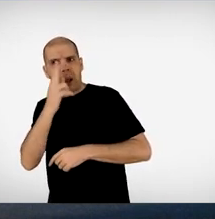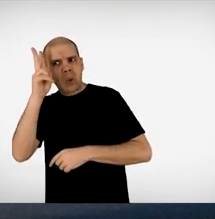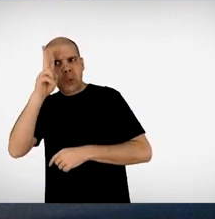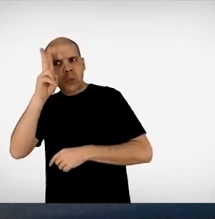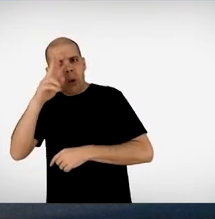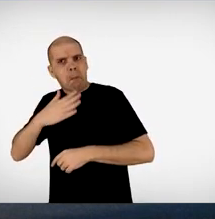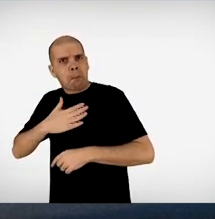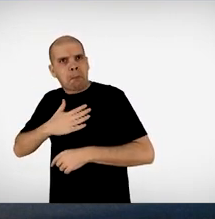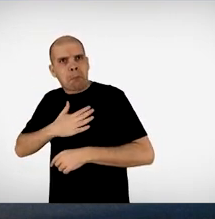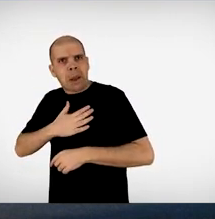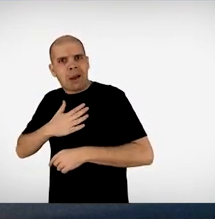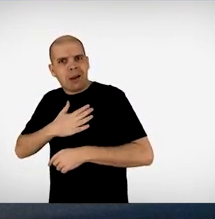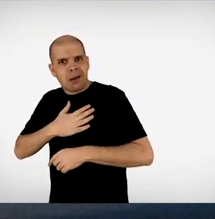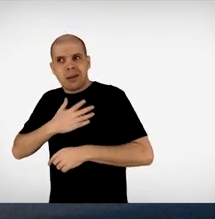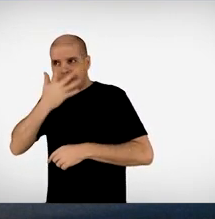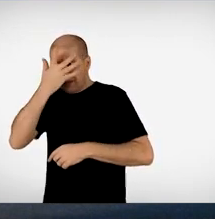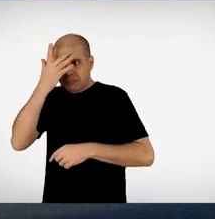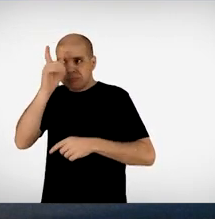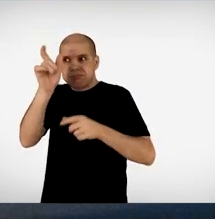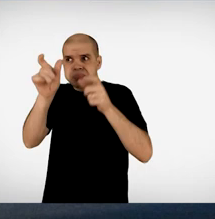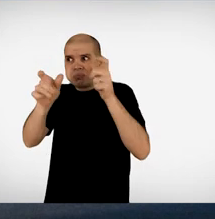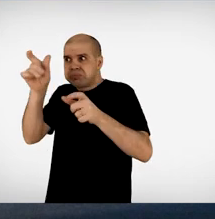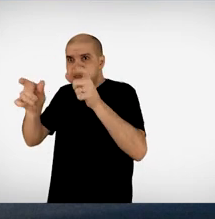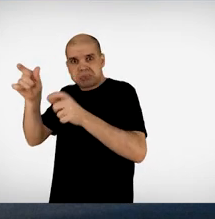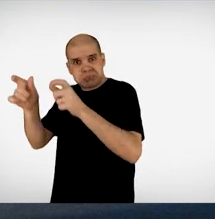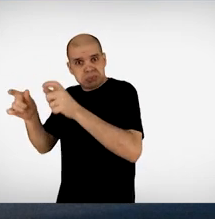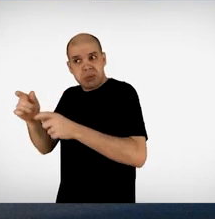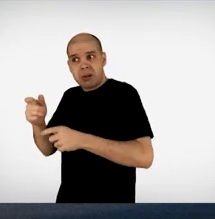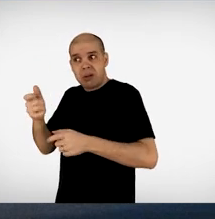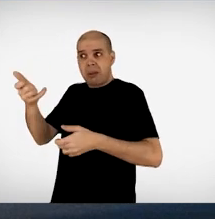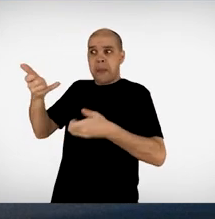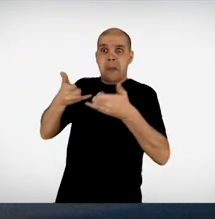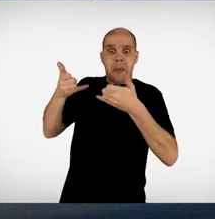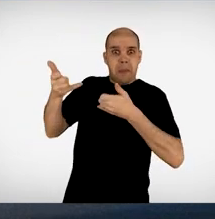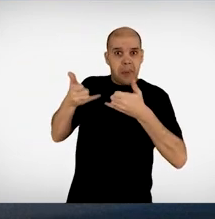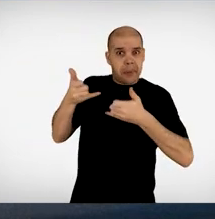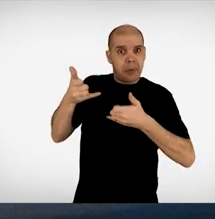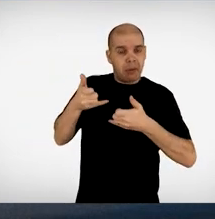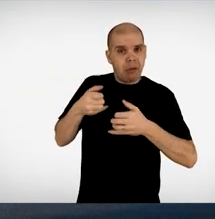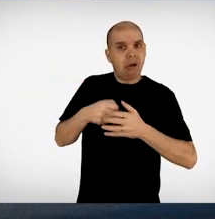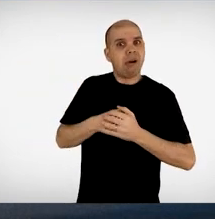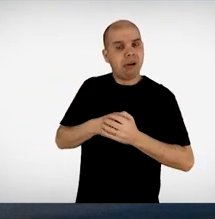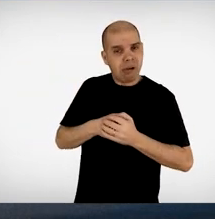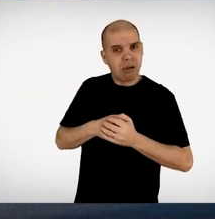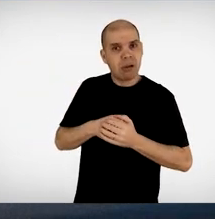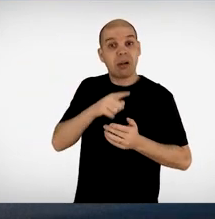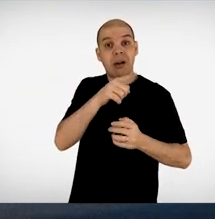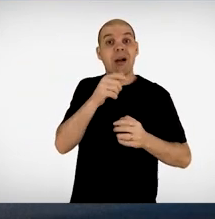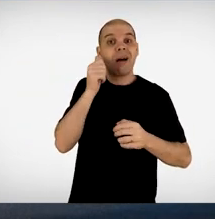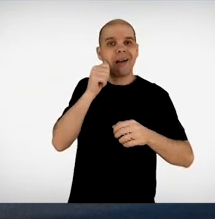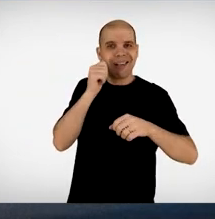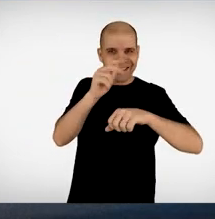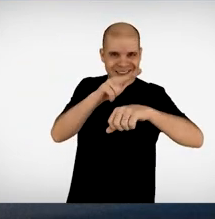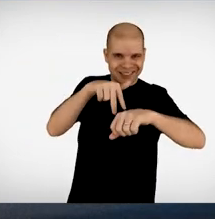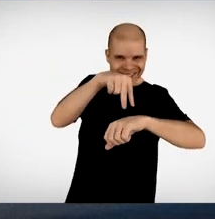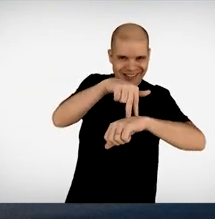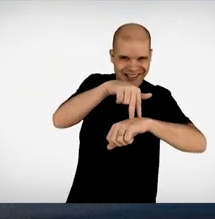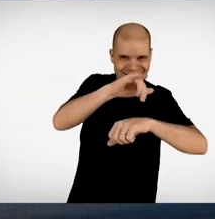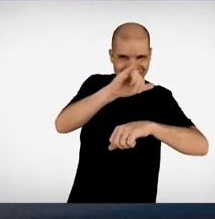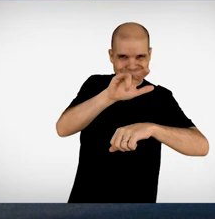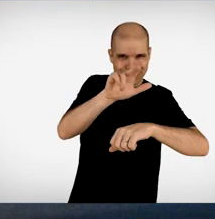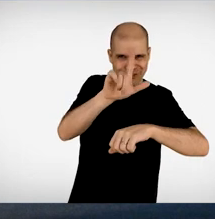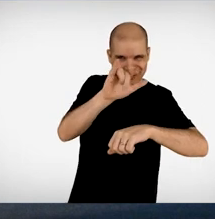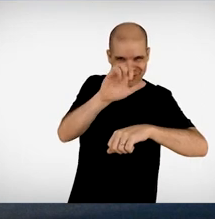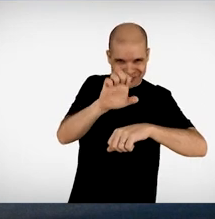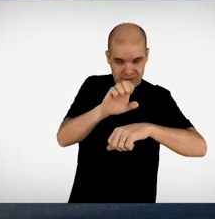história, parecia que eu estava vendo um documentário sobre minha vida, e ela é uma atriz tão natural que parece que ela está meio num reality show da